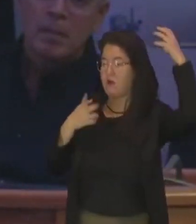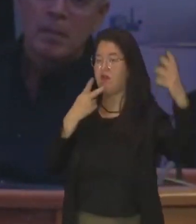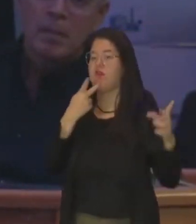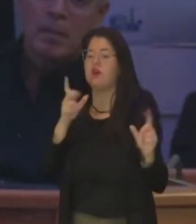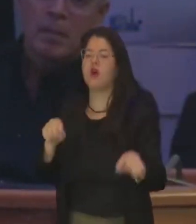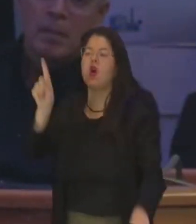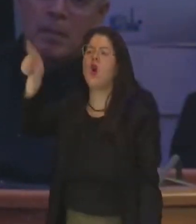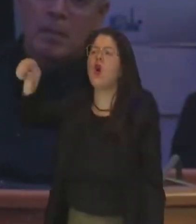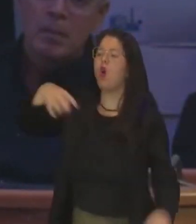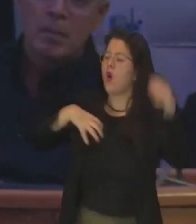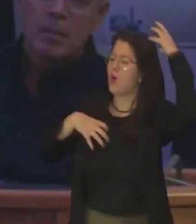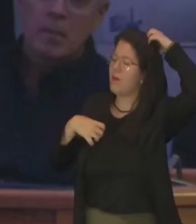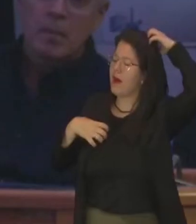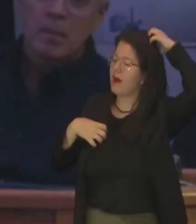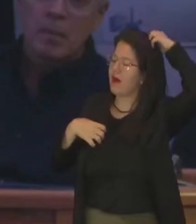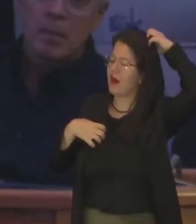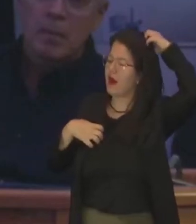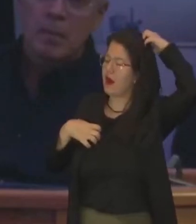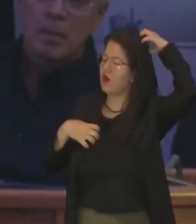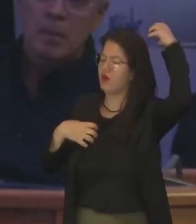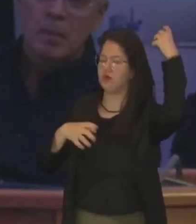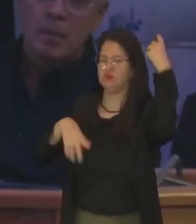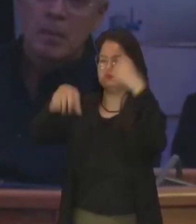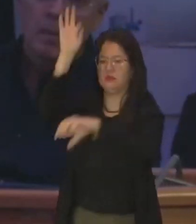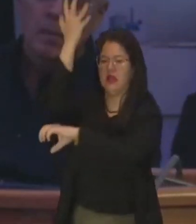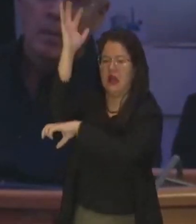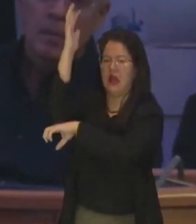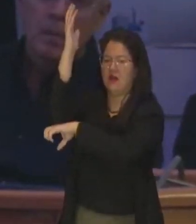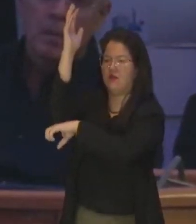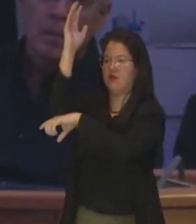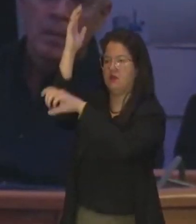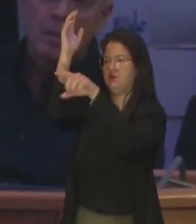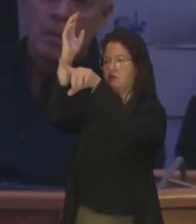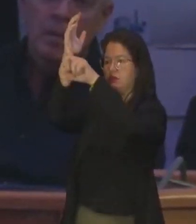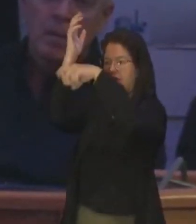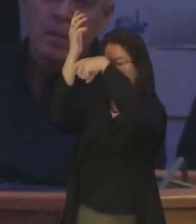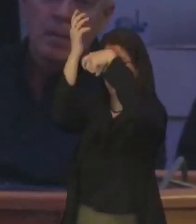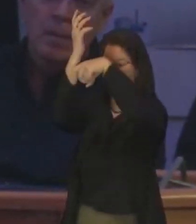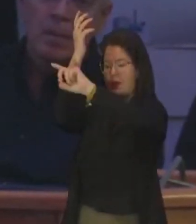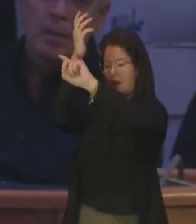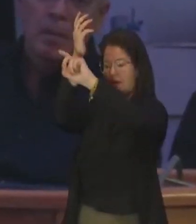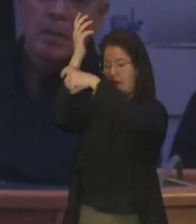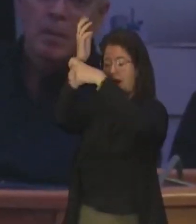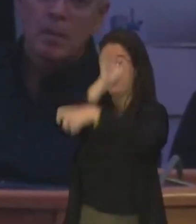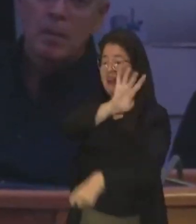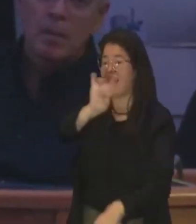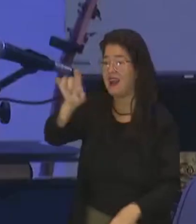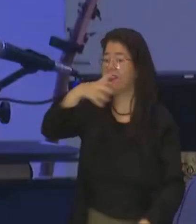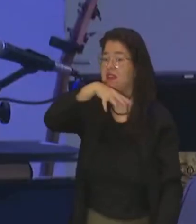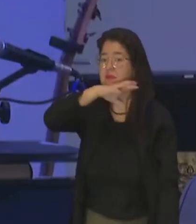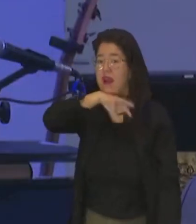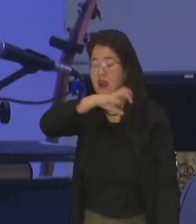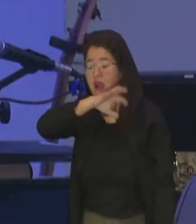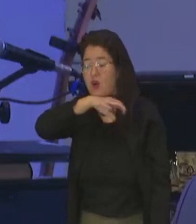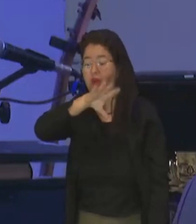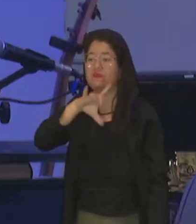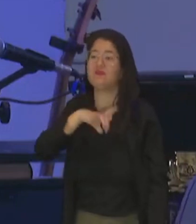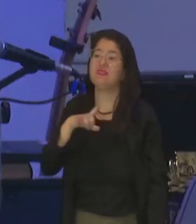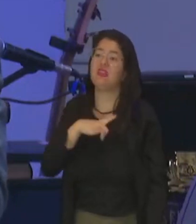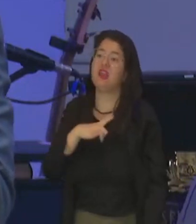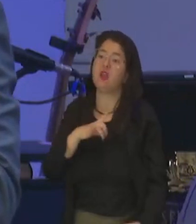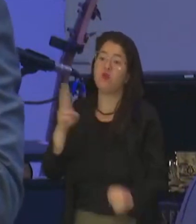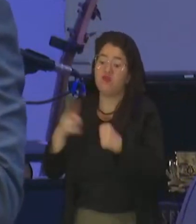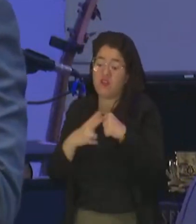dizer: olha, macaco pendurado na árvore. Então, cada objeto, cada animal, cada coisa tem o